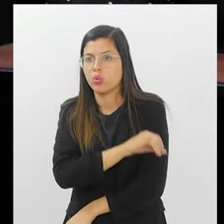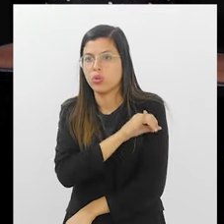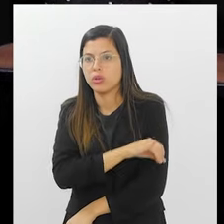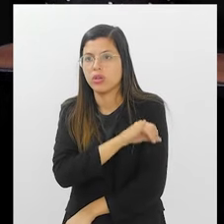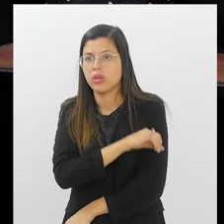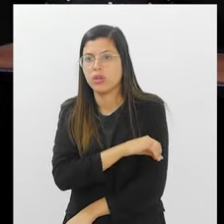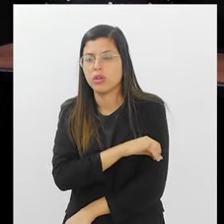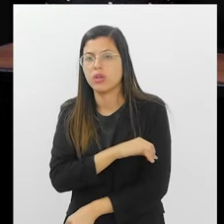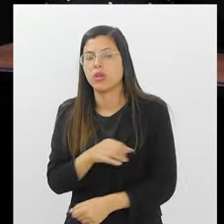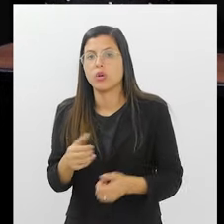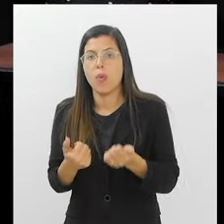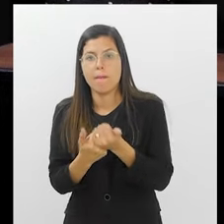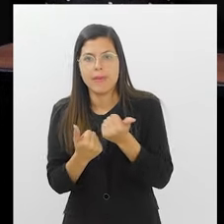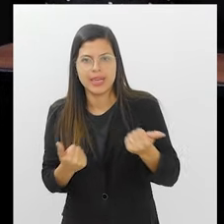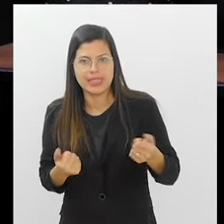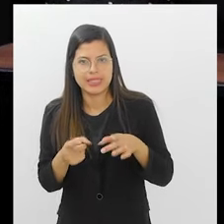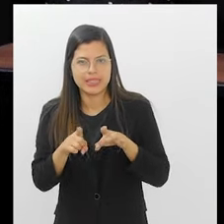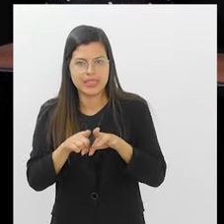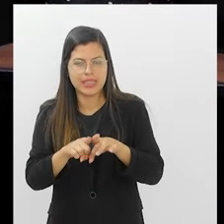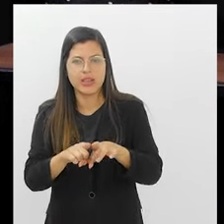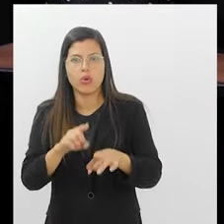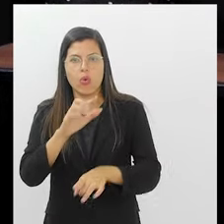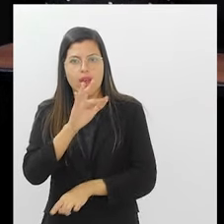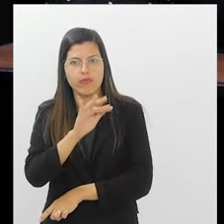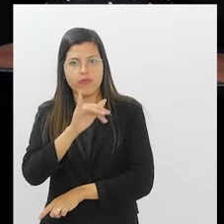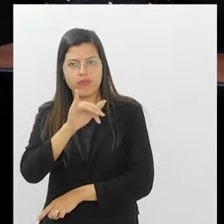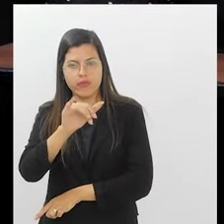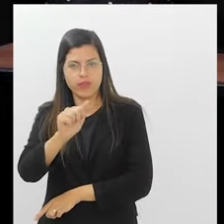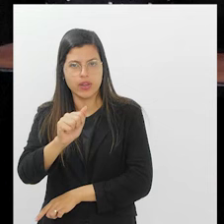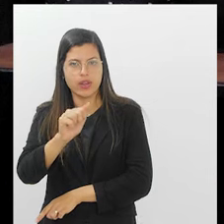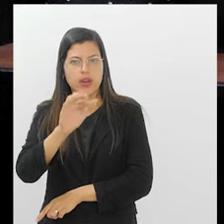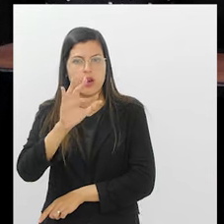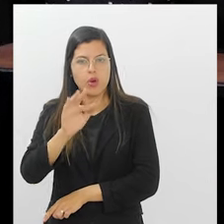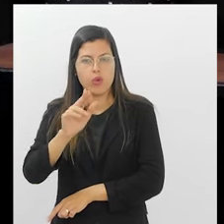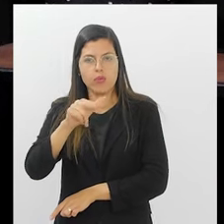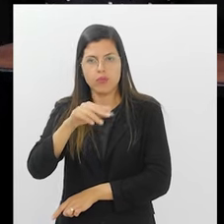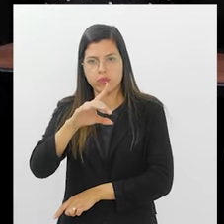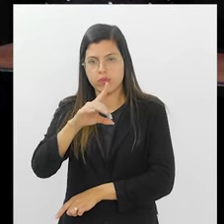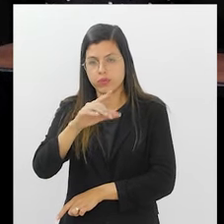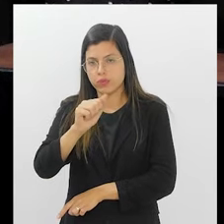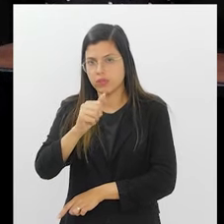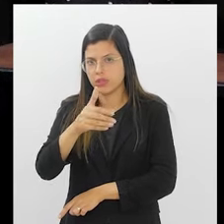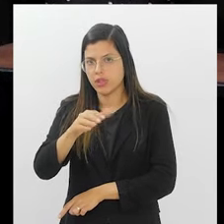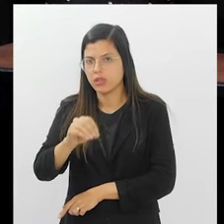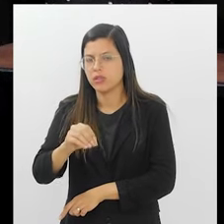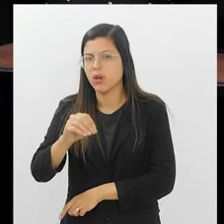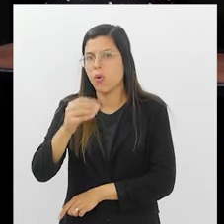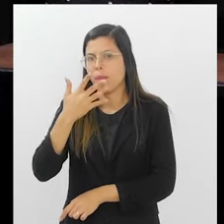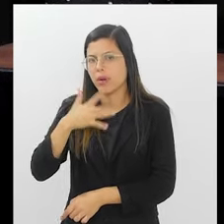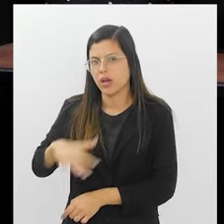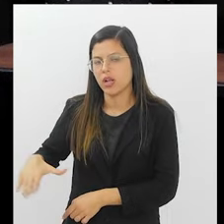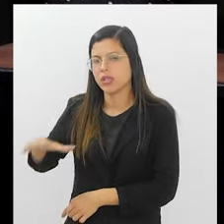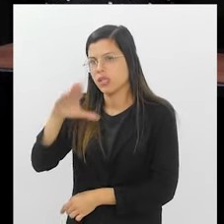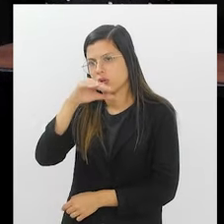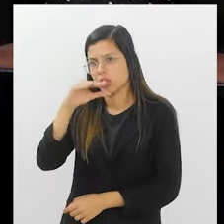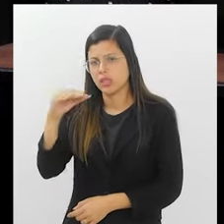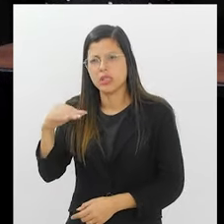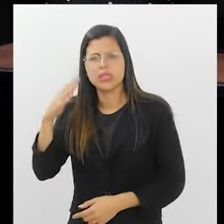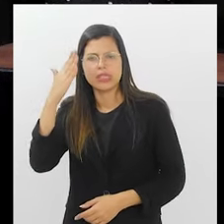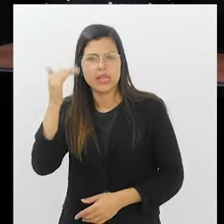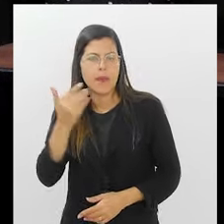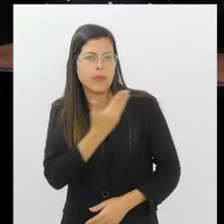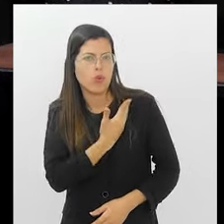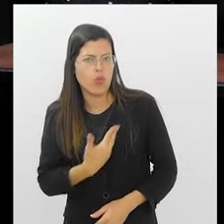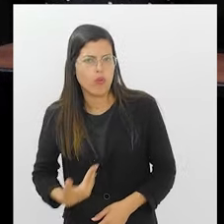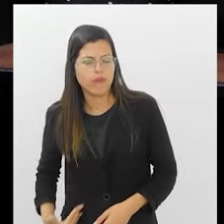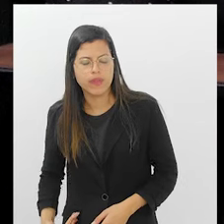Janeiro, um grande parceiro das instituições é a FIA, Fundação para a Infância e Adolescência. Tá? A gente sabe que o governo